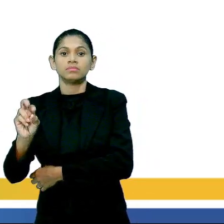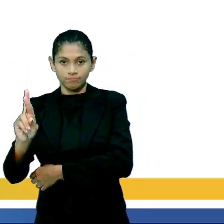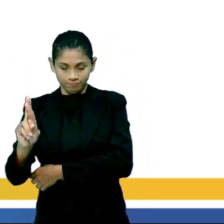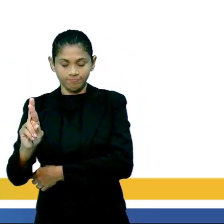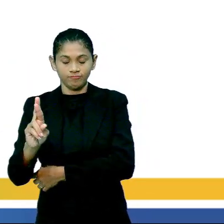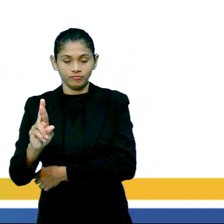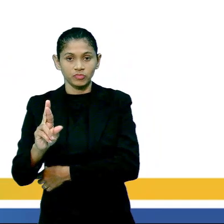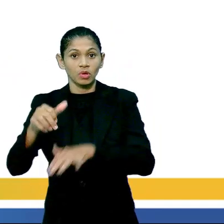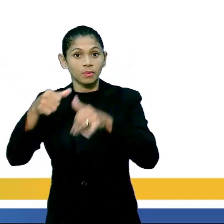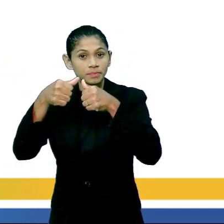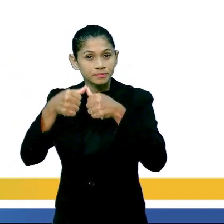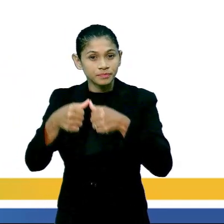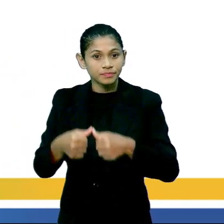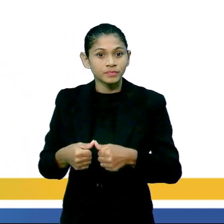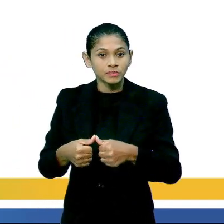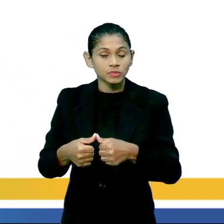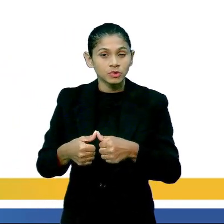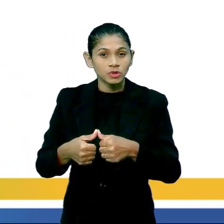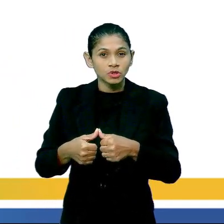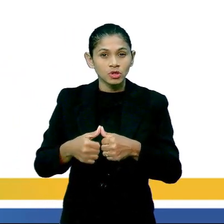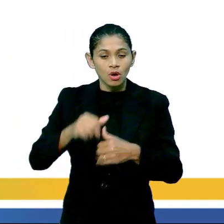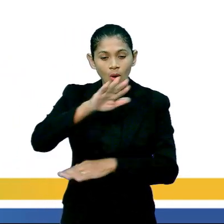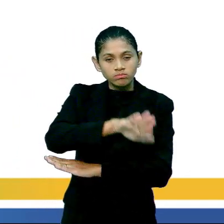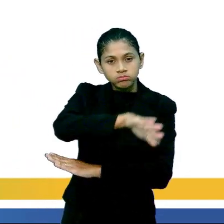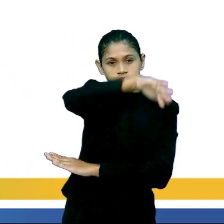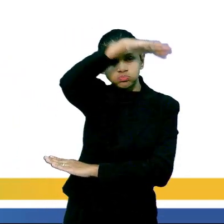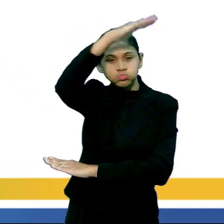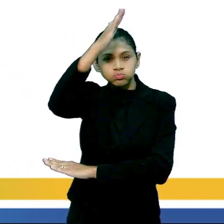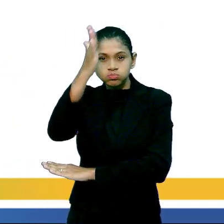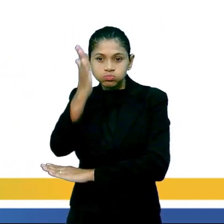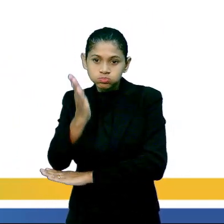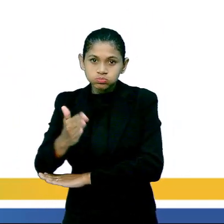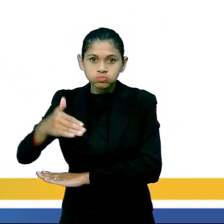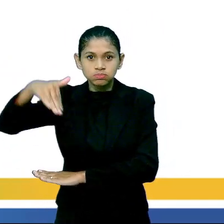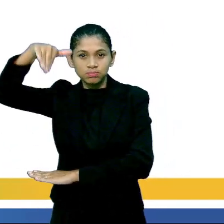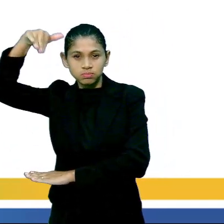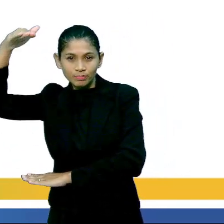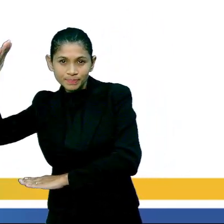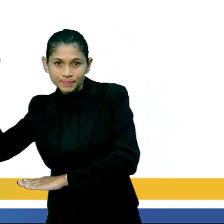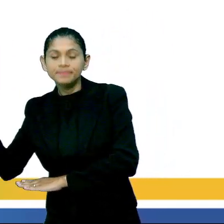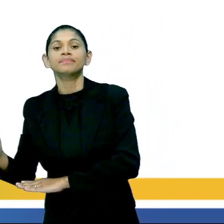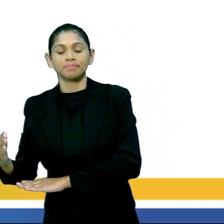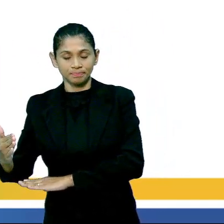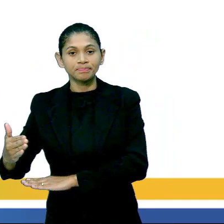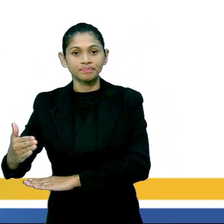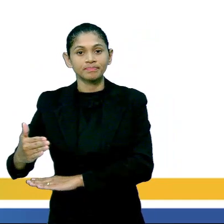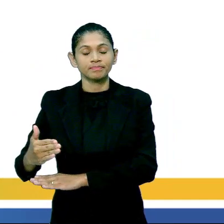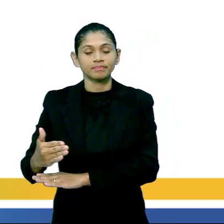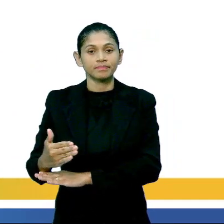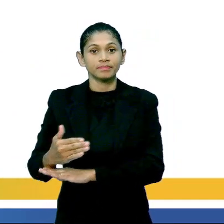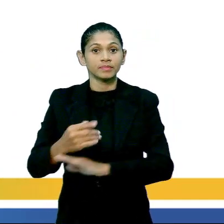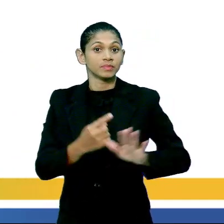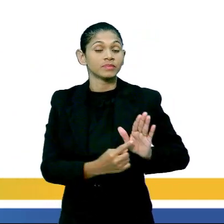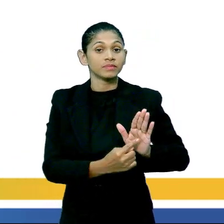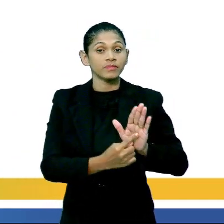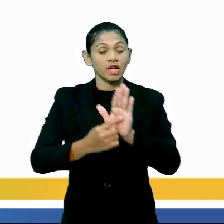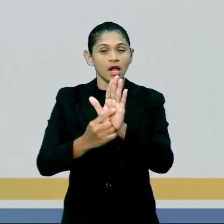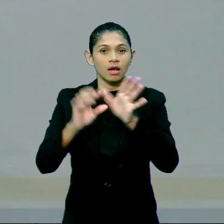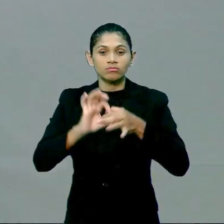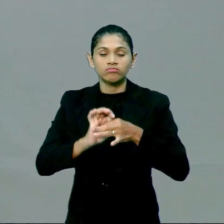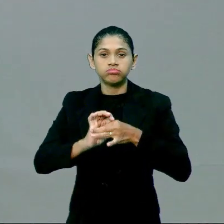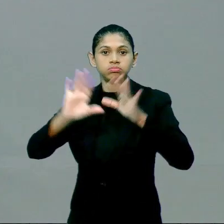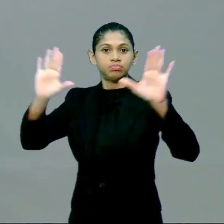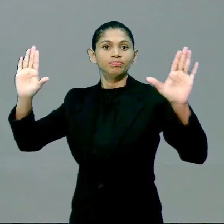ou que fica nas grandes montanhas, tá? Nos Andes, principalmente. E aí ela simboliza a